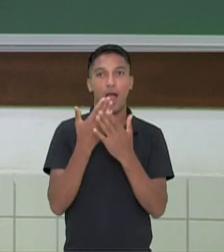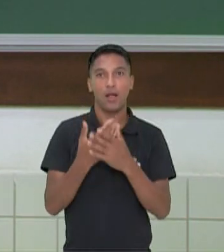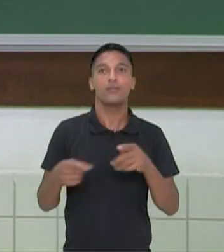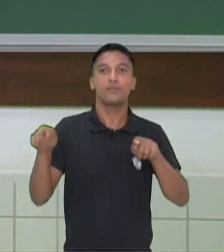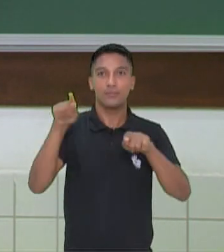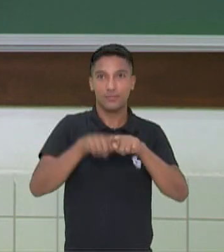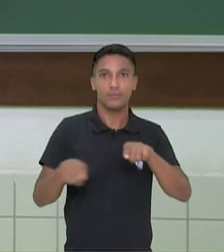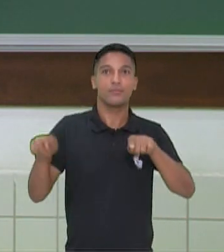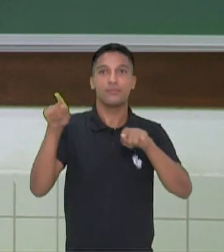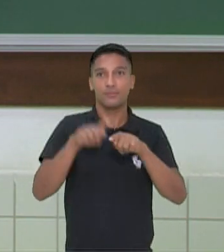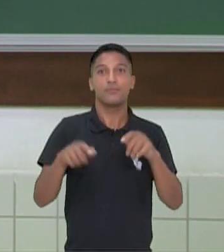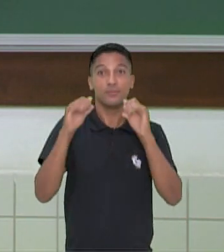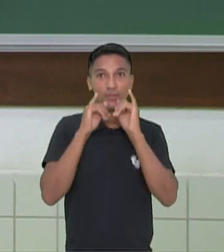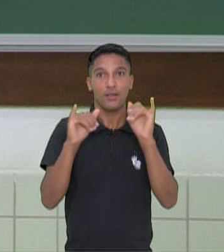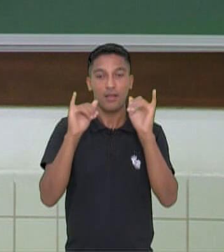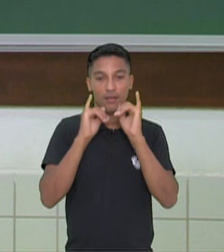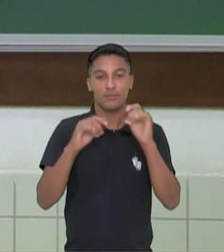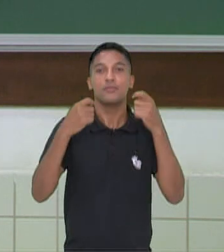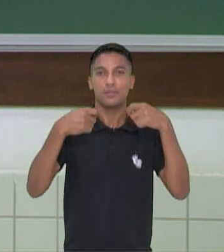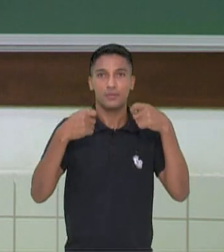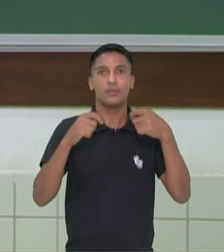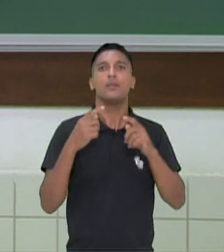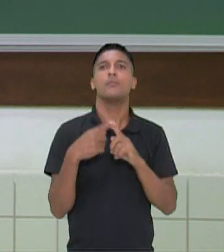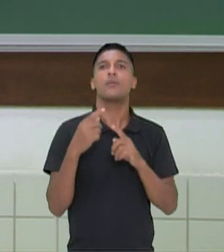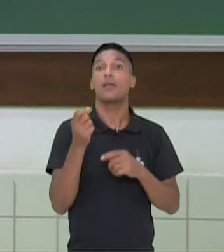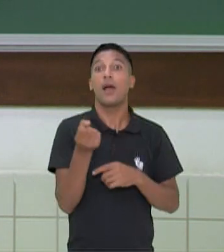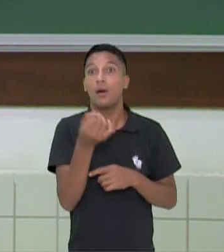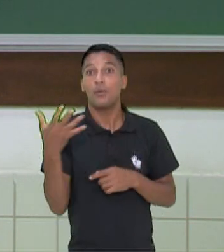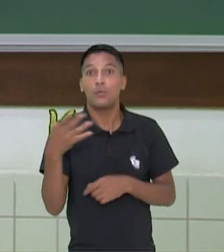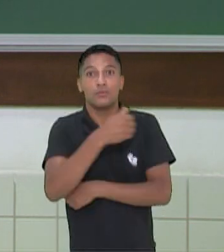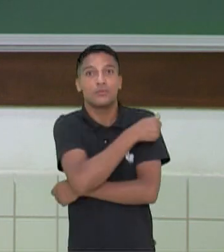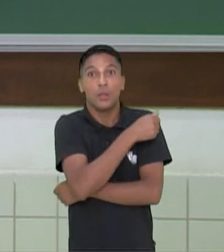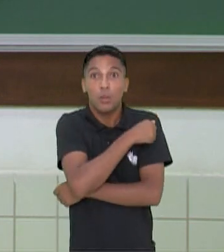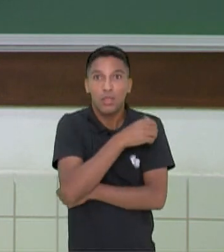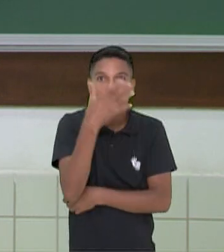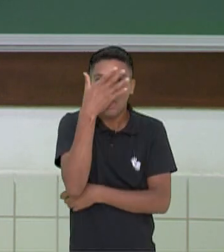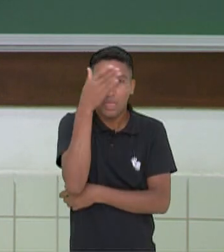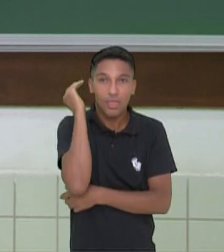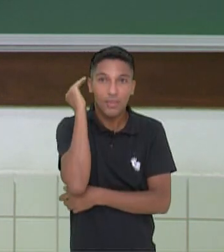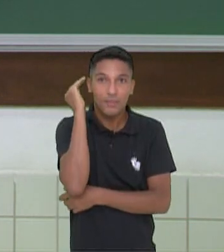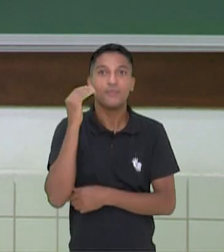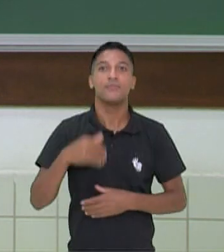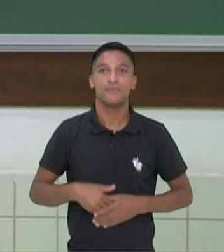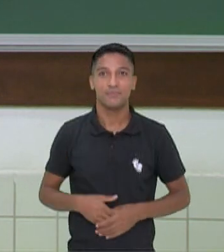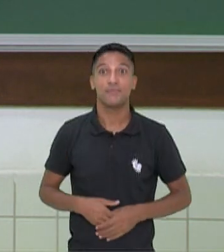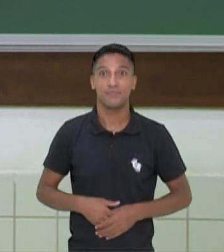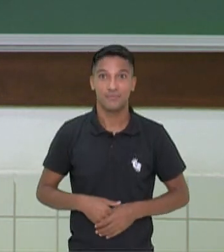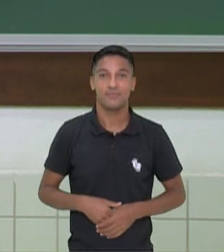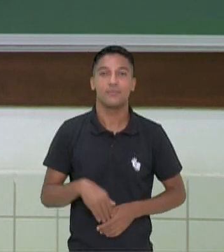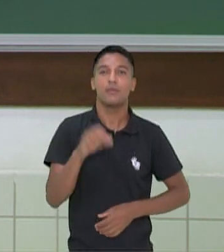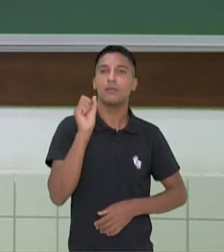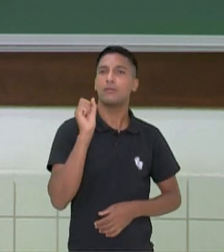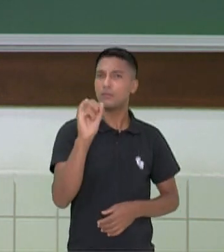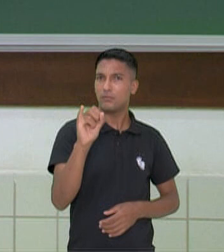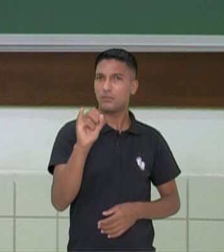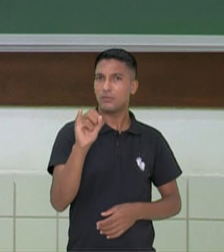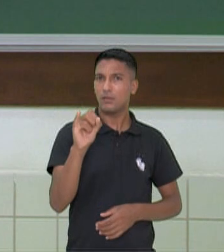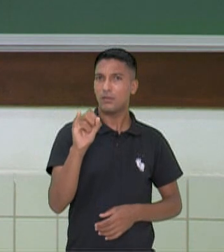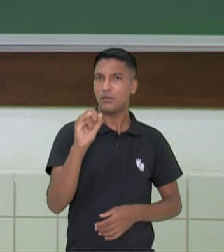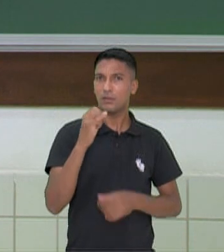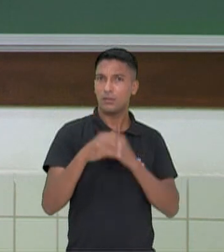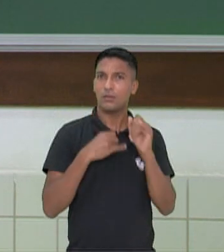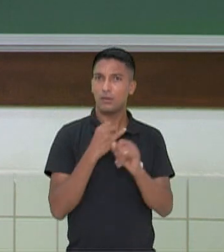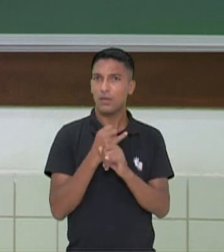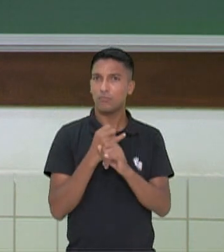aula a gente tem que falar porque ainda tem gente que esquece de fazer isso então se você não tem acesso